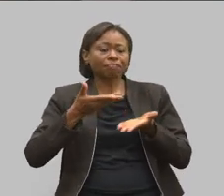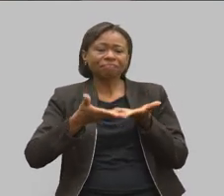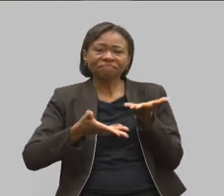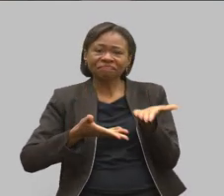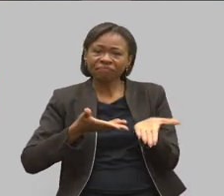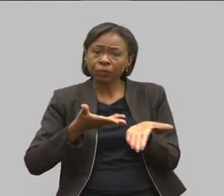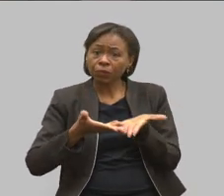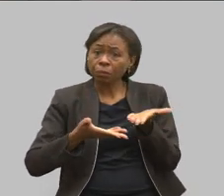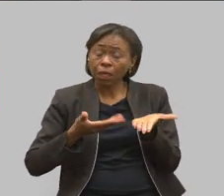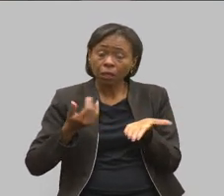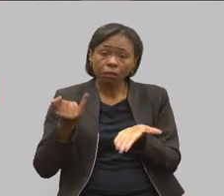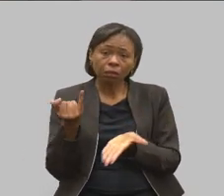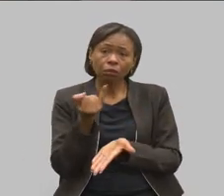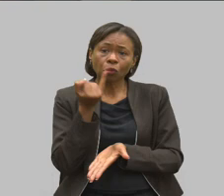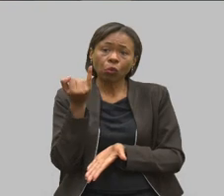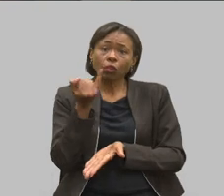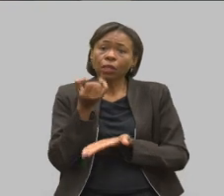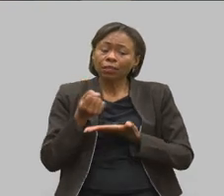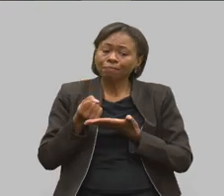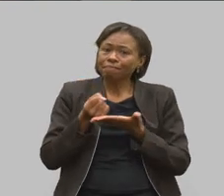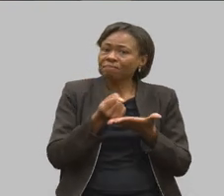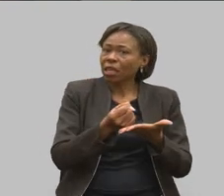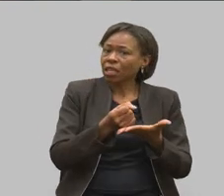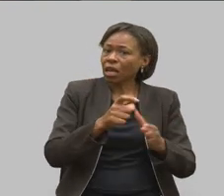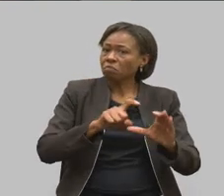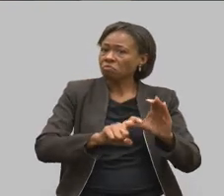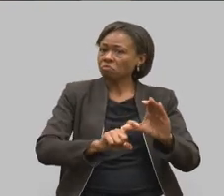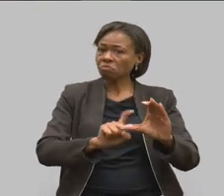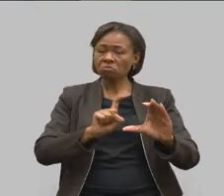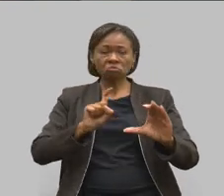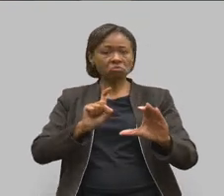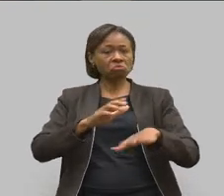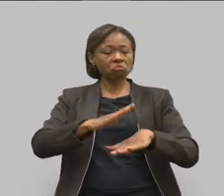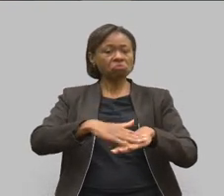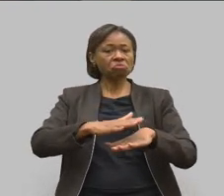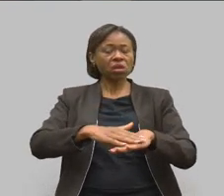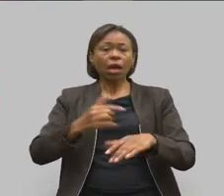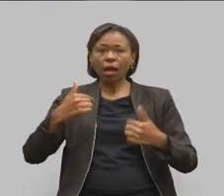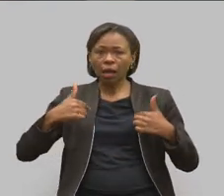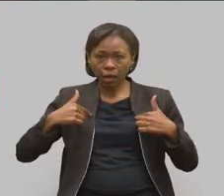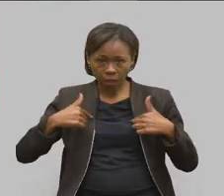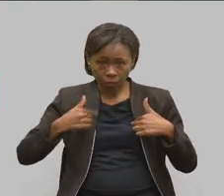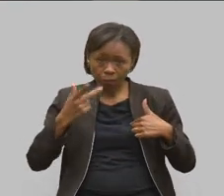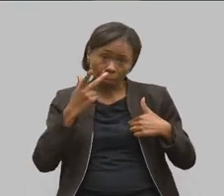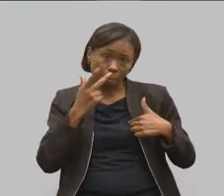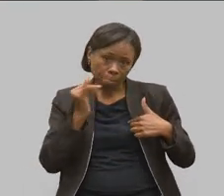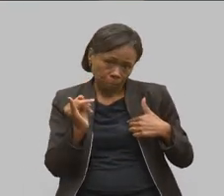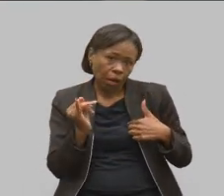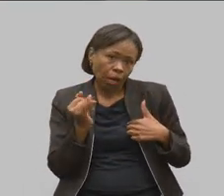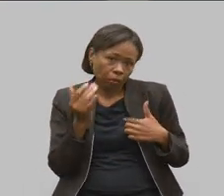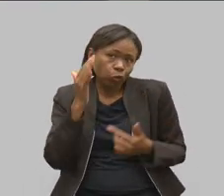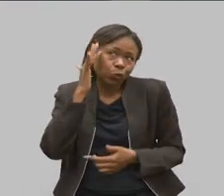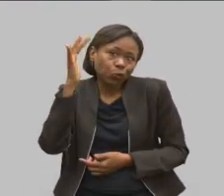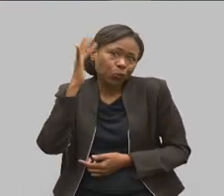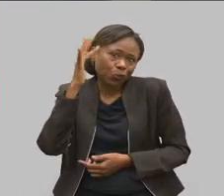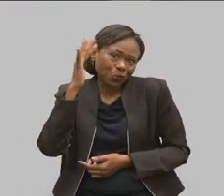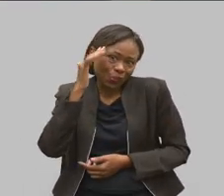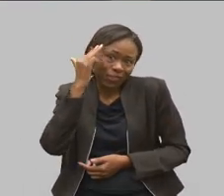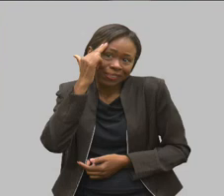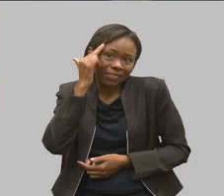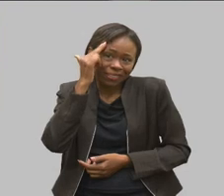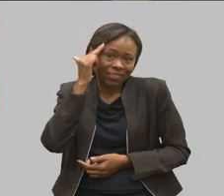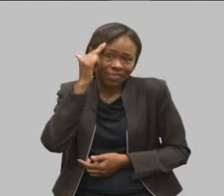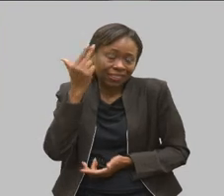importante pra Independência dele porque eu como pai o meu Son é que o dimitrios